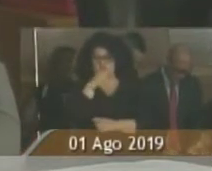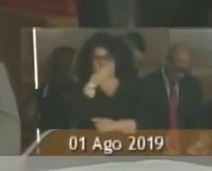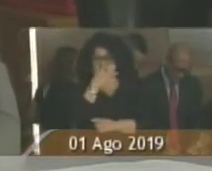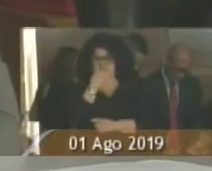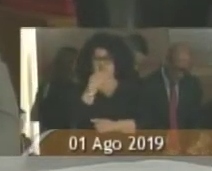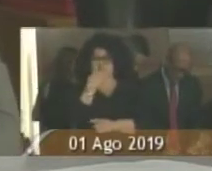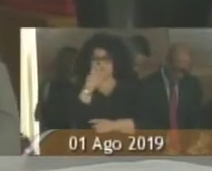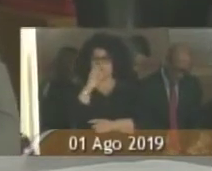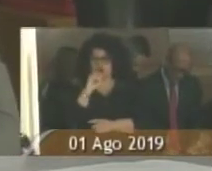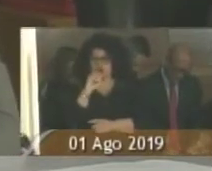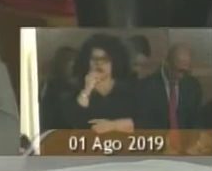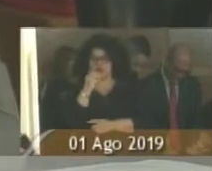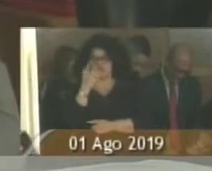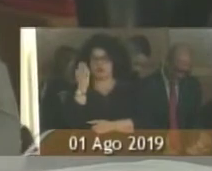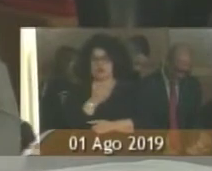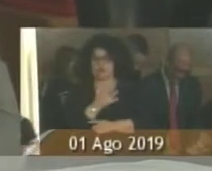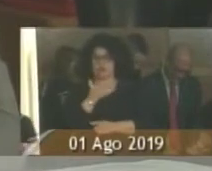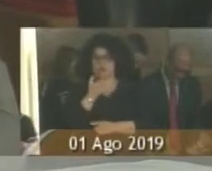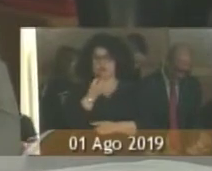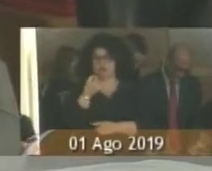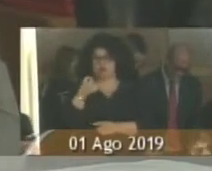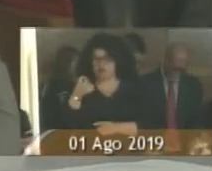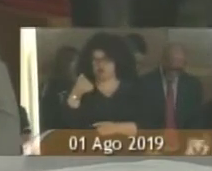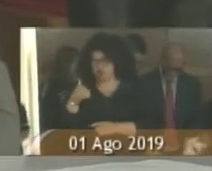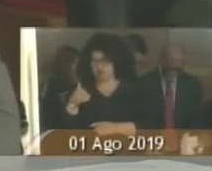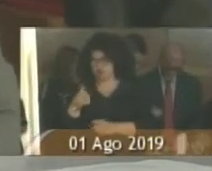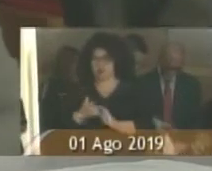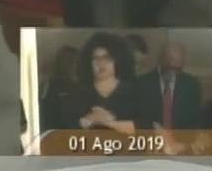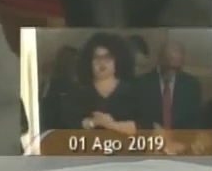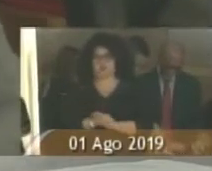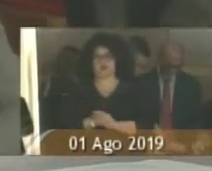11.340 de 2006. Indicação.